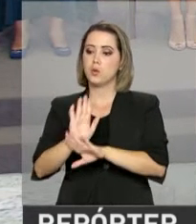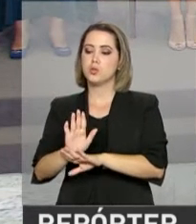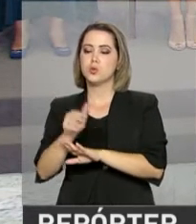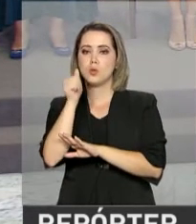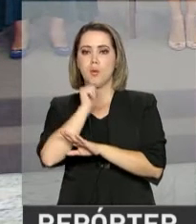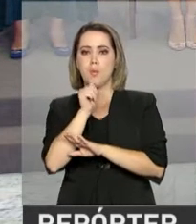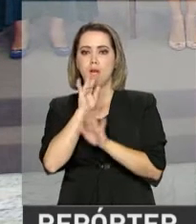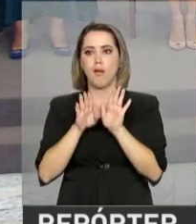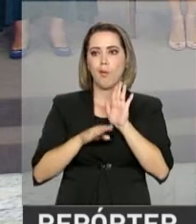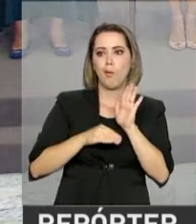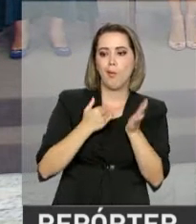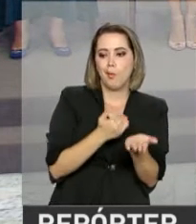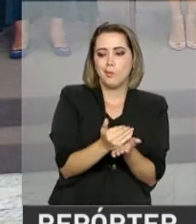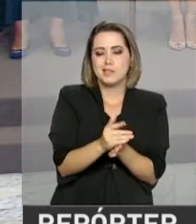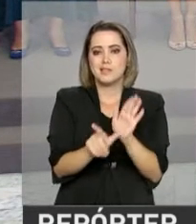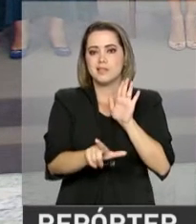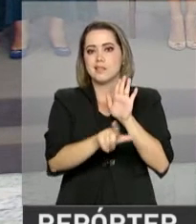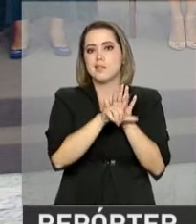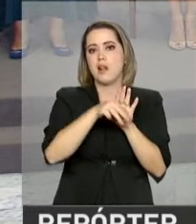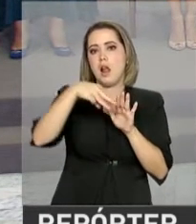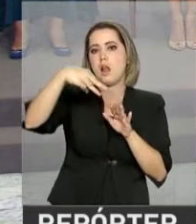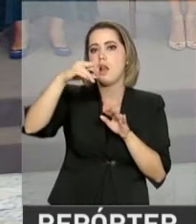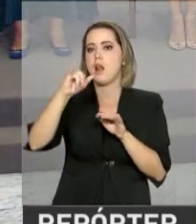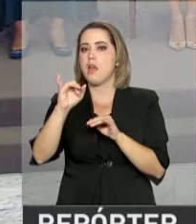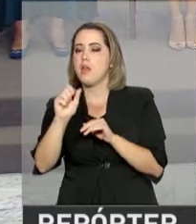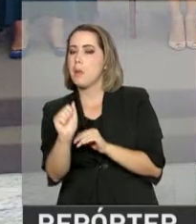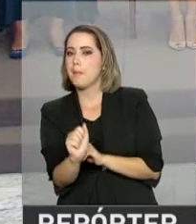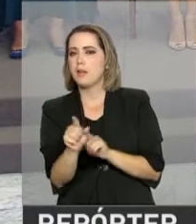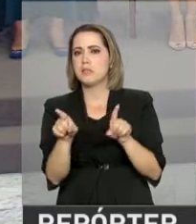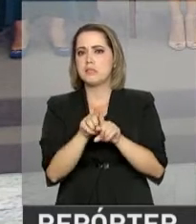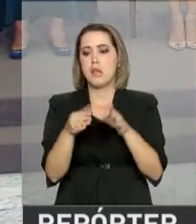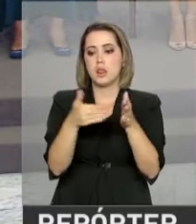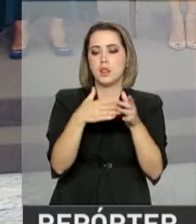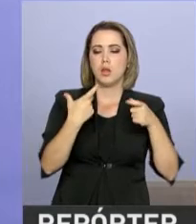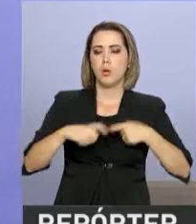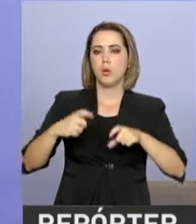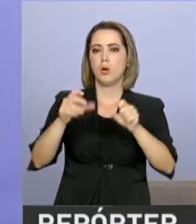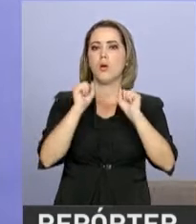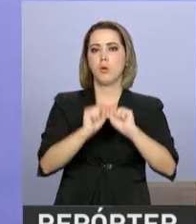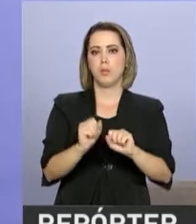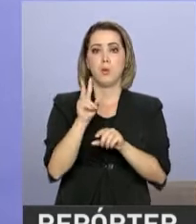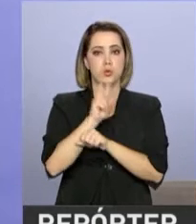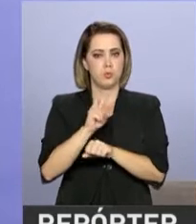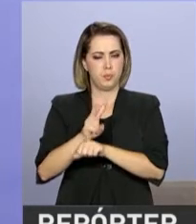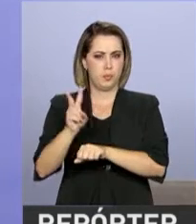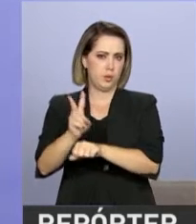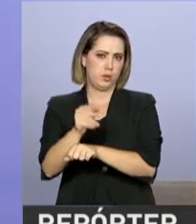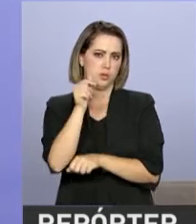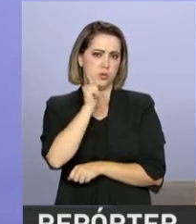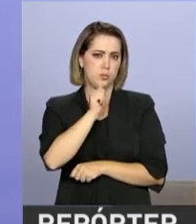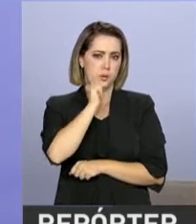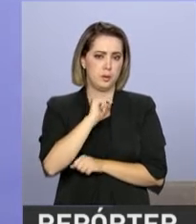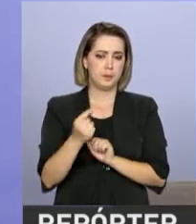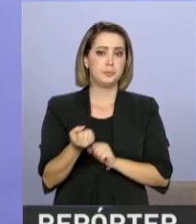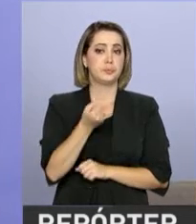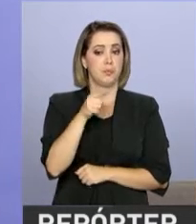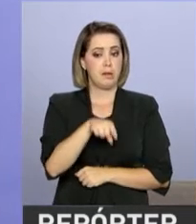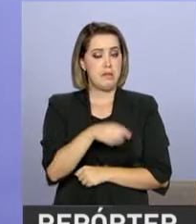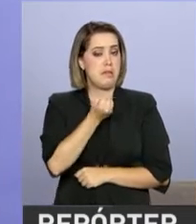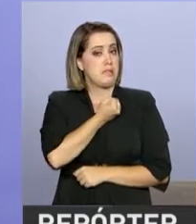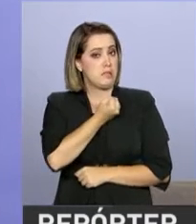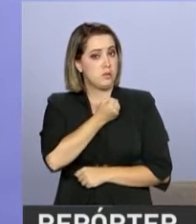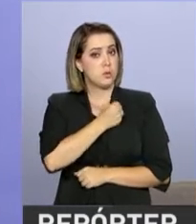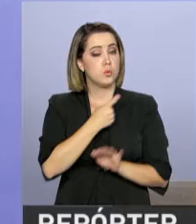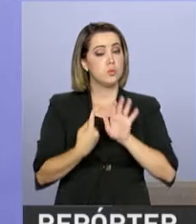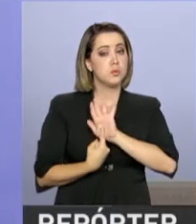Lei Maria da Penha até o local de atendimento às mulheres vítimas de violência. Esses números revelam que precisamos